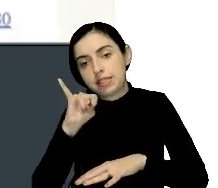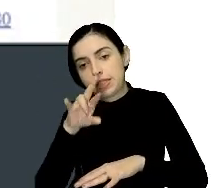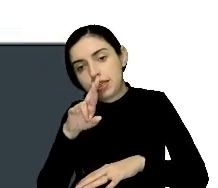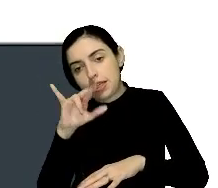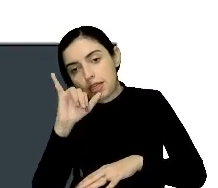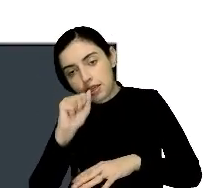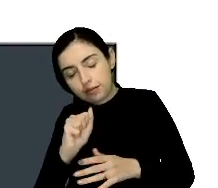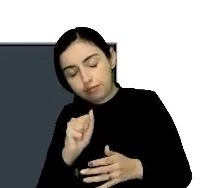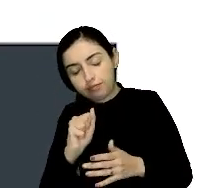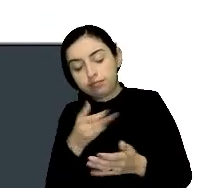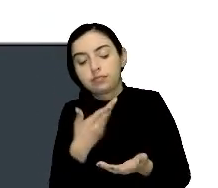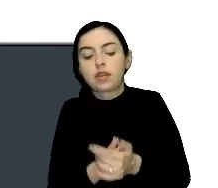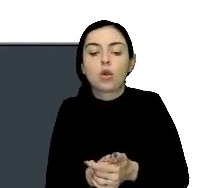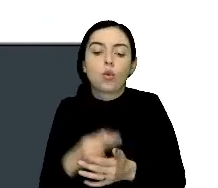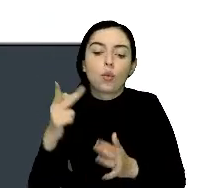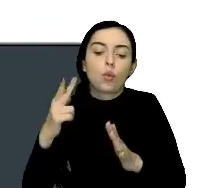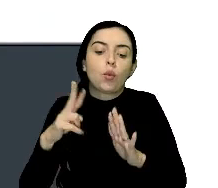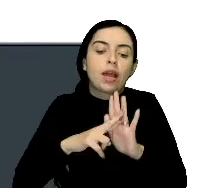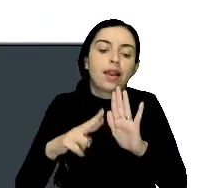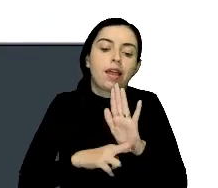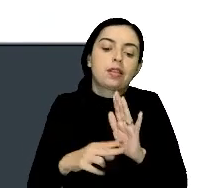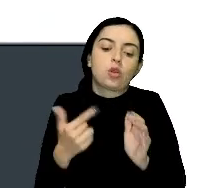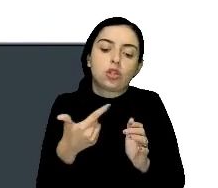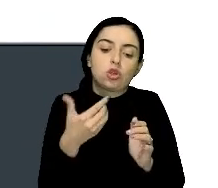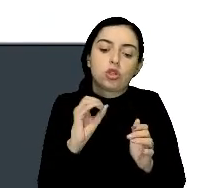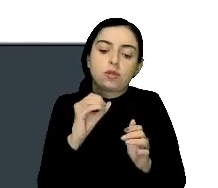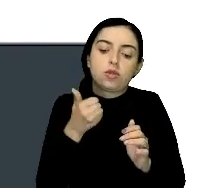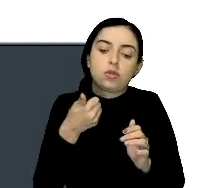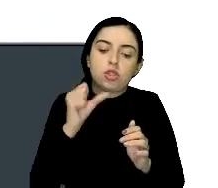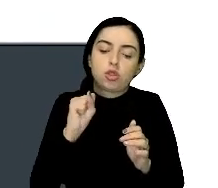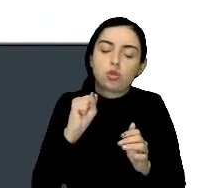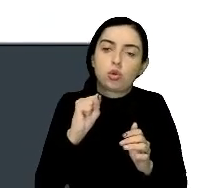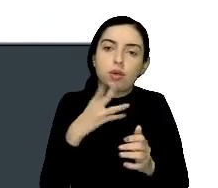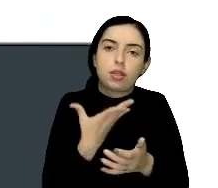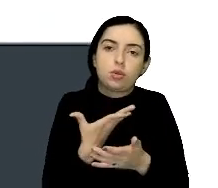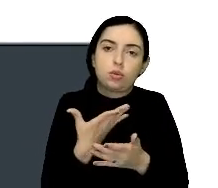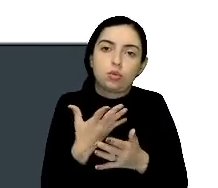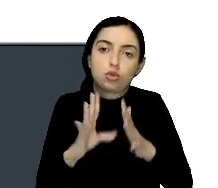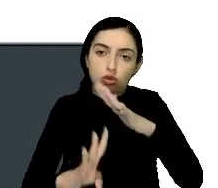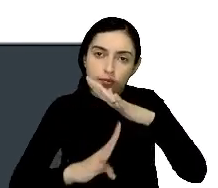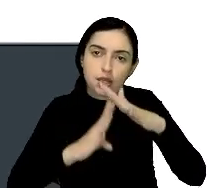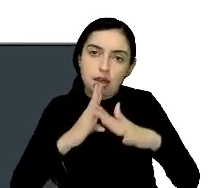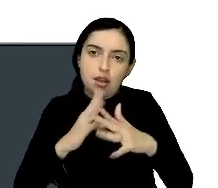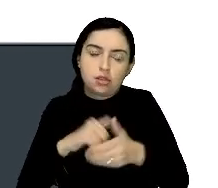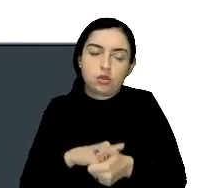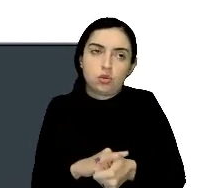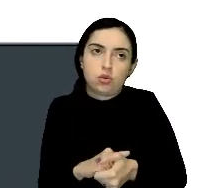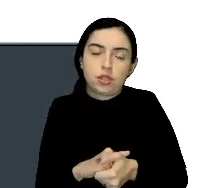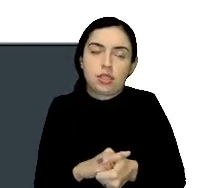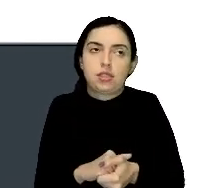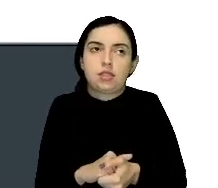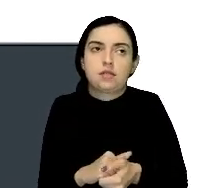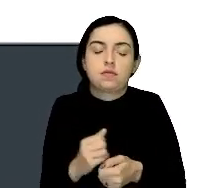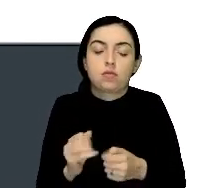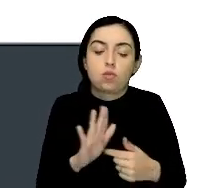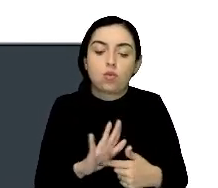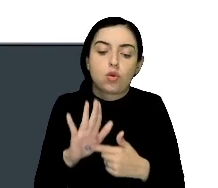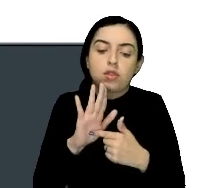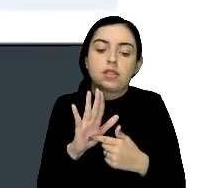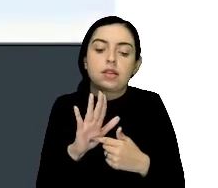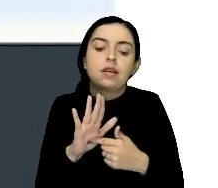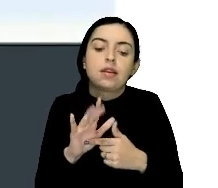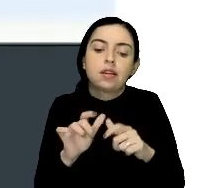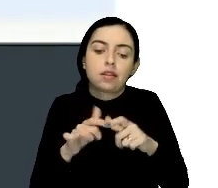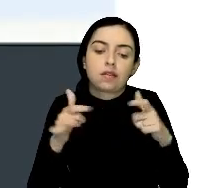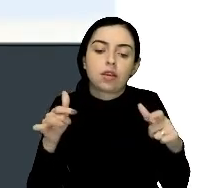O relatório de 2018 da Organização Internacional para Migrações vai nos mostrar que a gente teve um crescimento